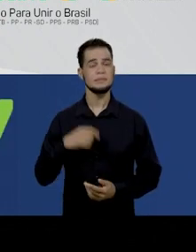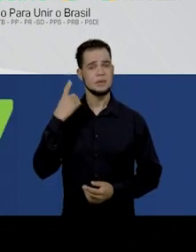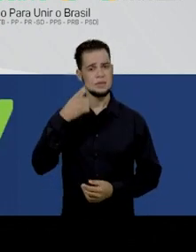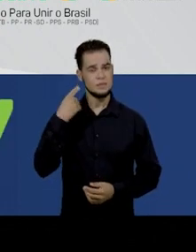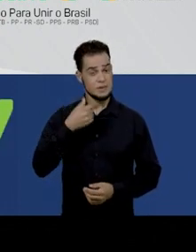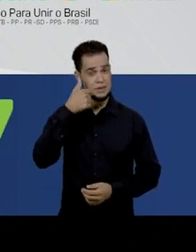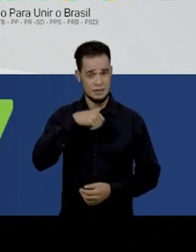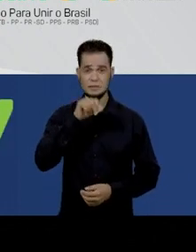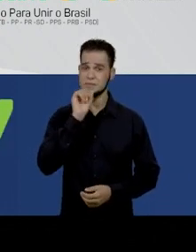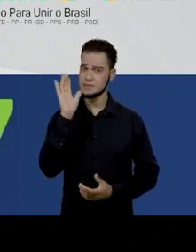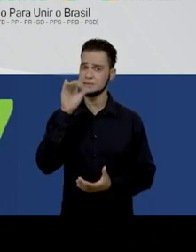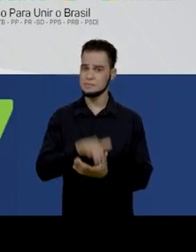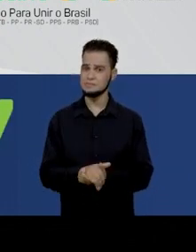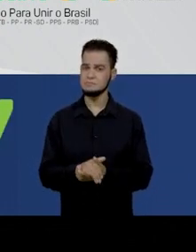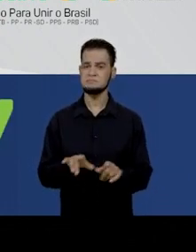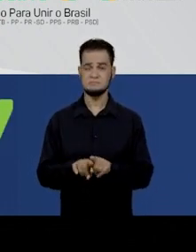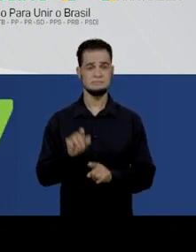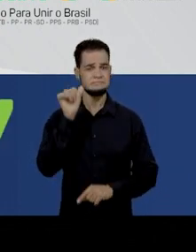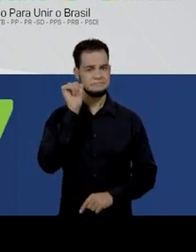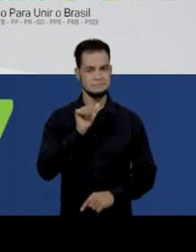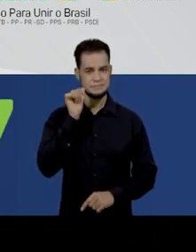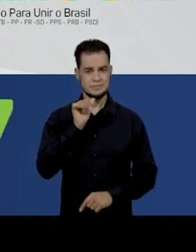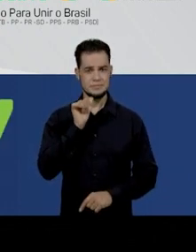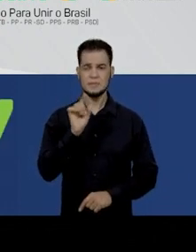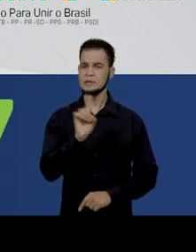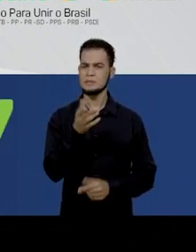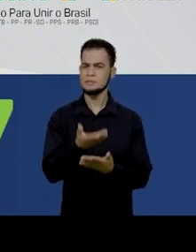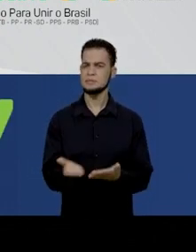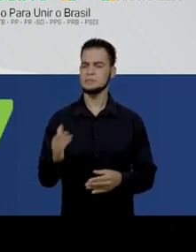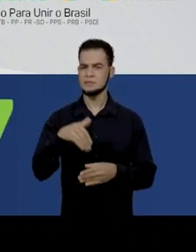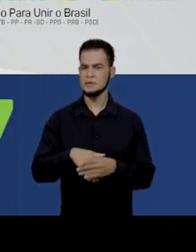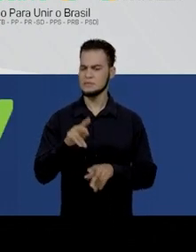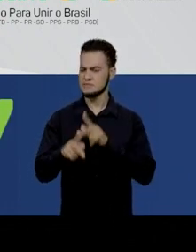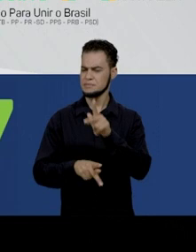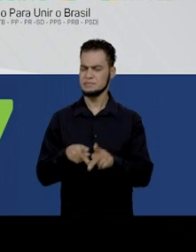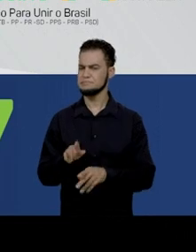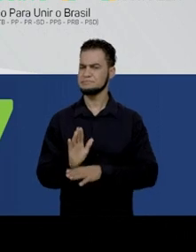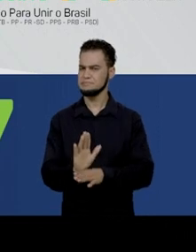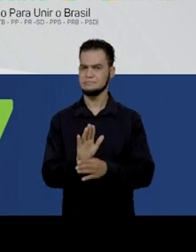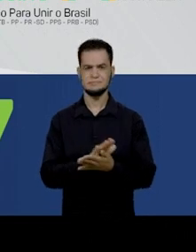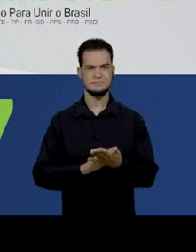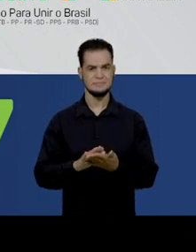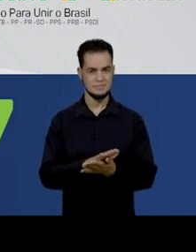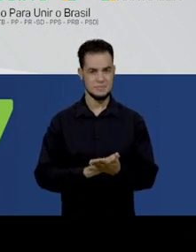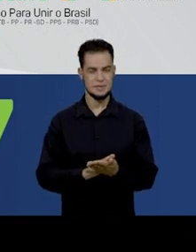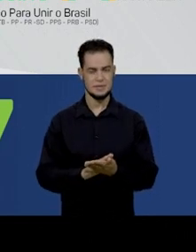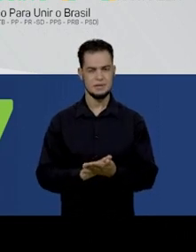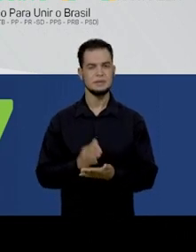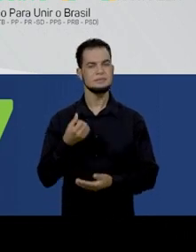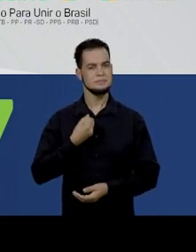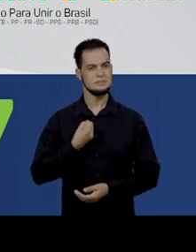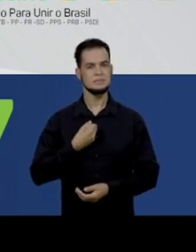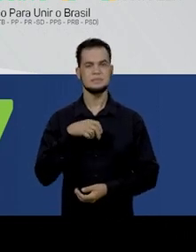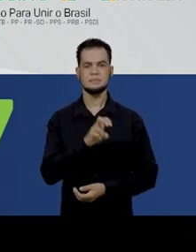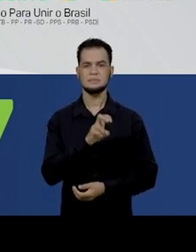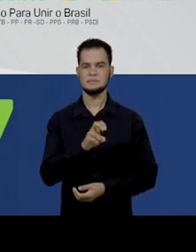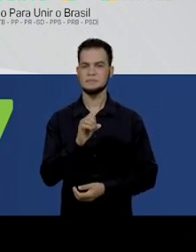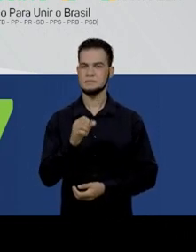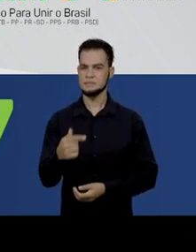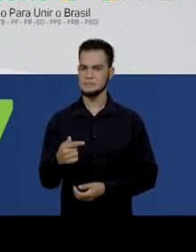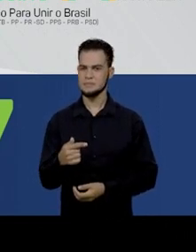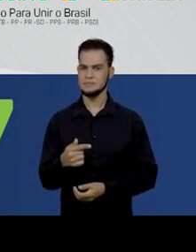55444. Sou advogada, mãe, esposa e, sobretudo, mulher. Não desperdice seu voto com políticos que nada fizeram por você. Doutora Lorraine